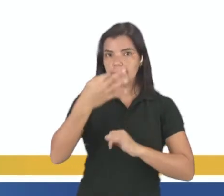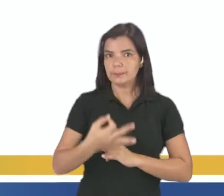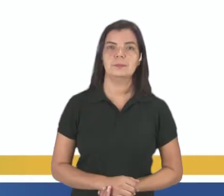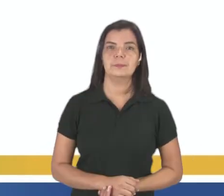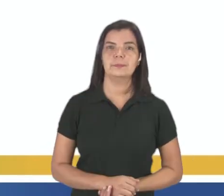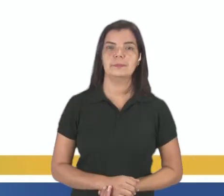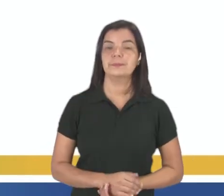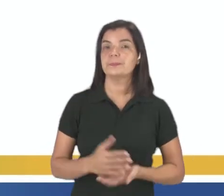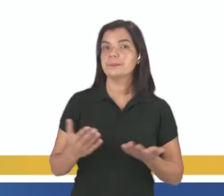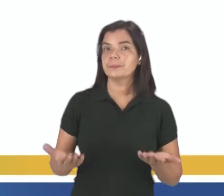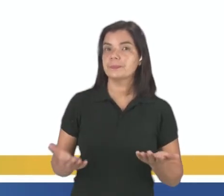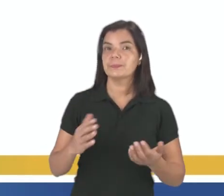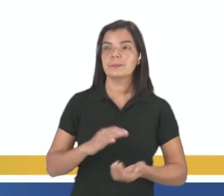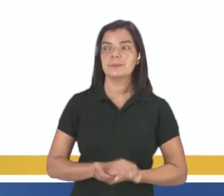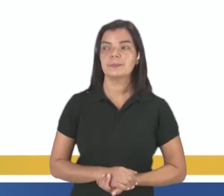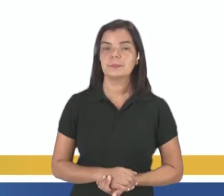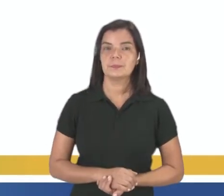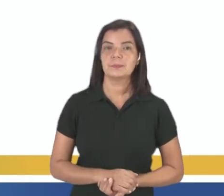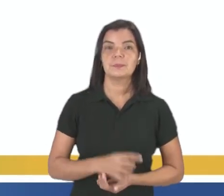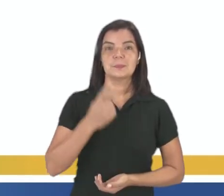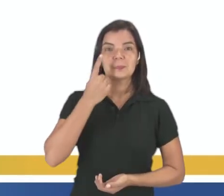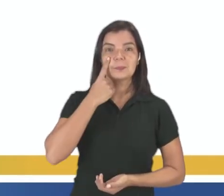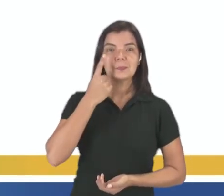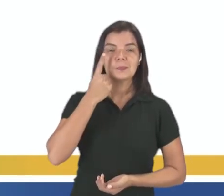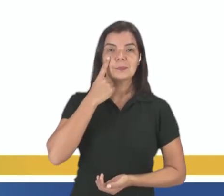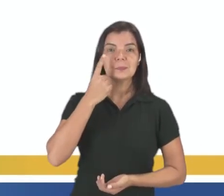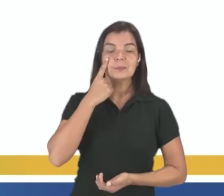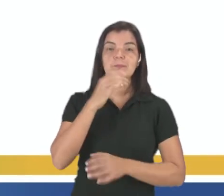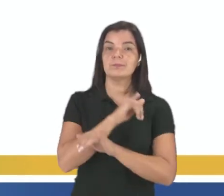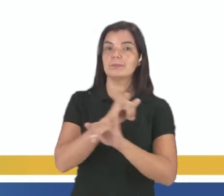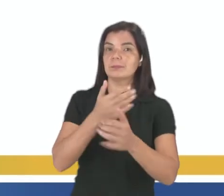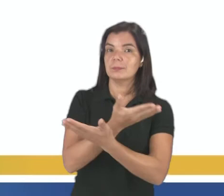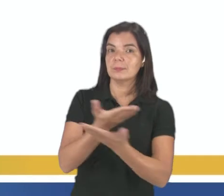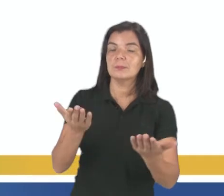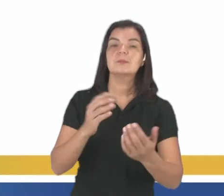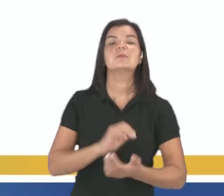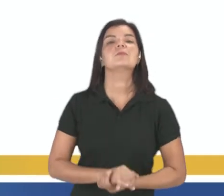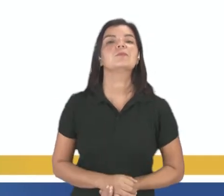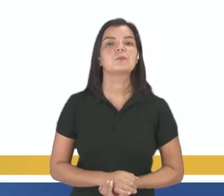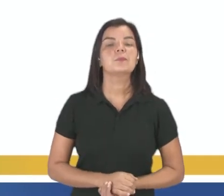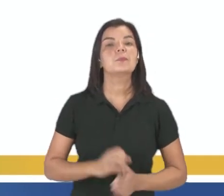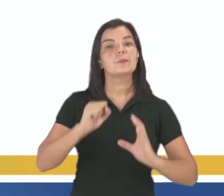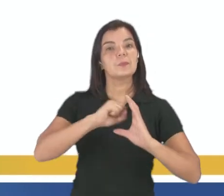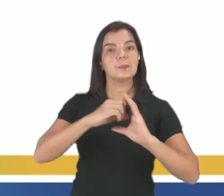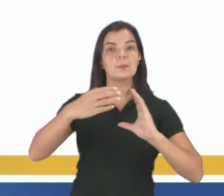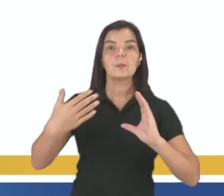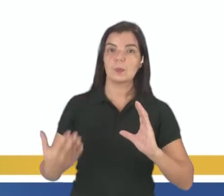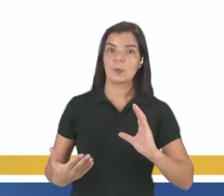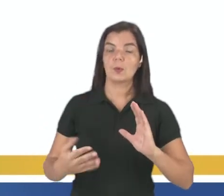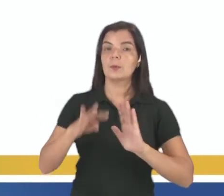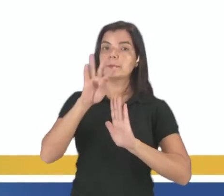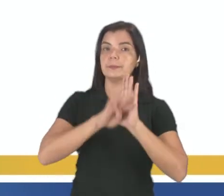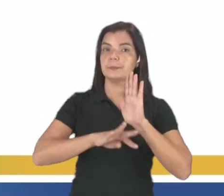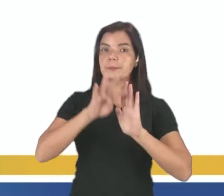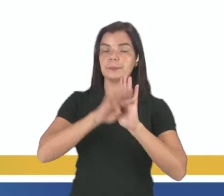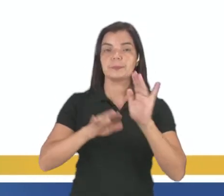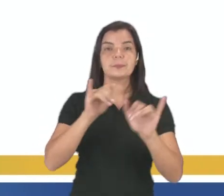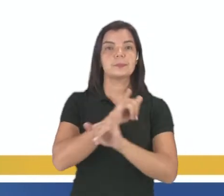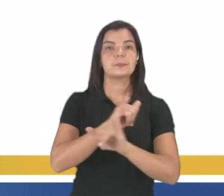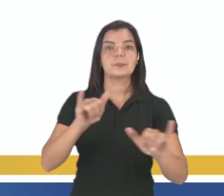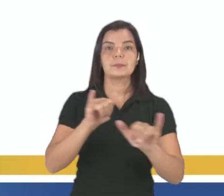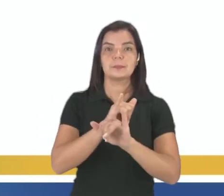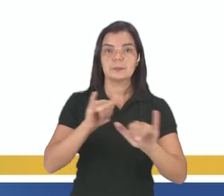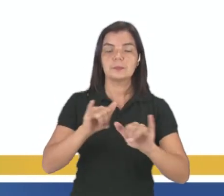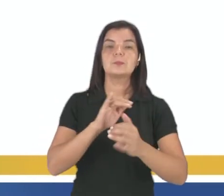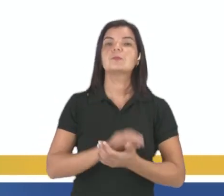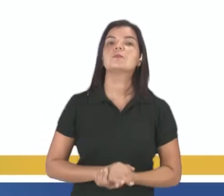certo? Então, gente, como eu estava explicando para vocês, né, dentro das características do texto